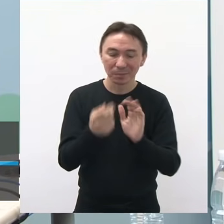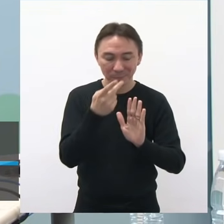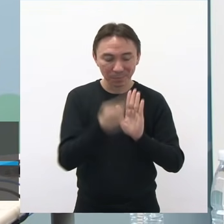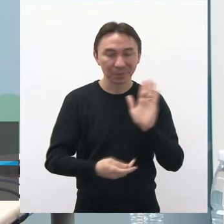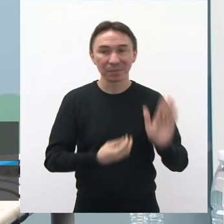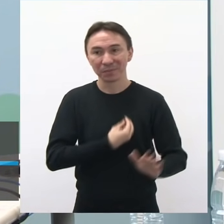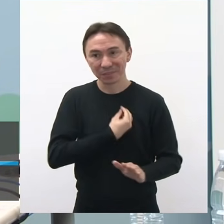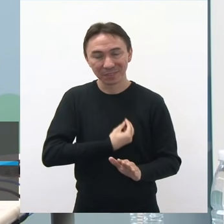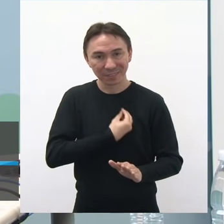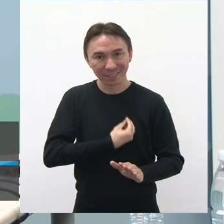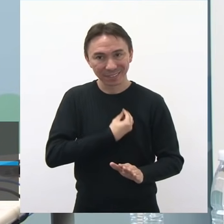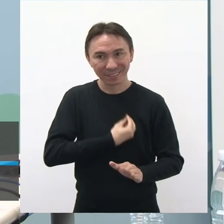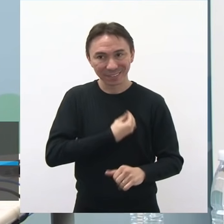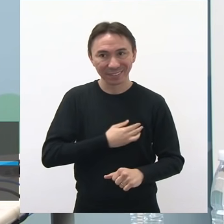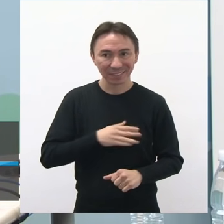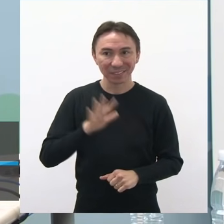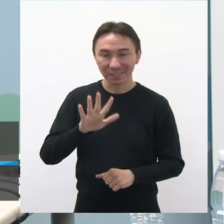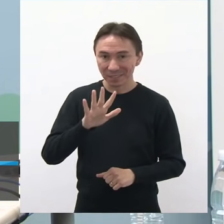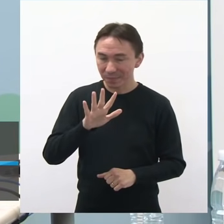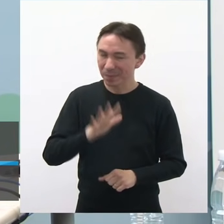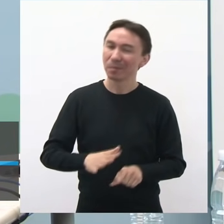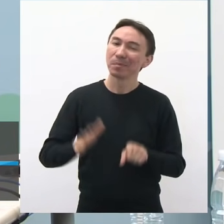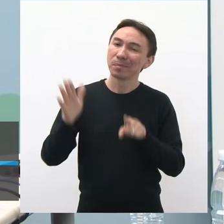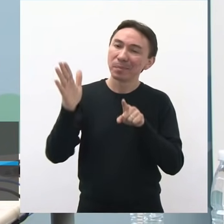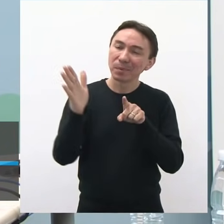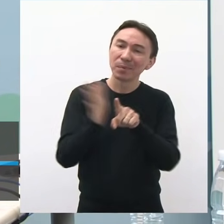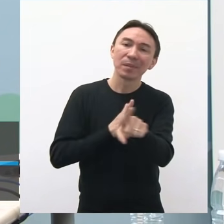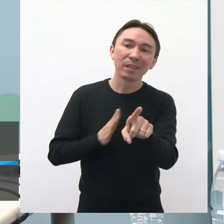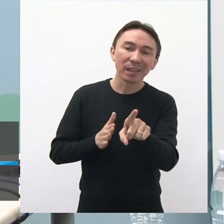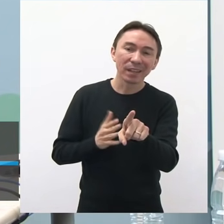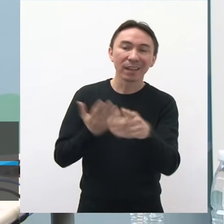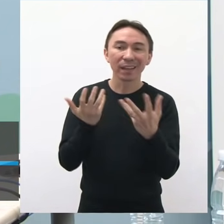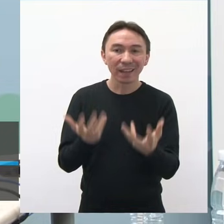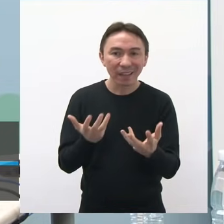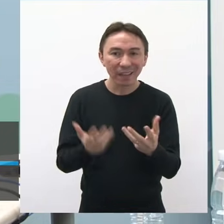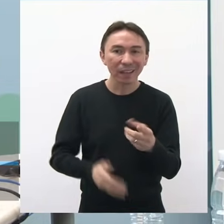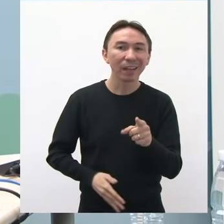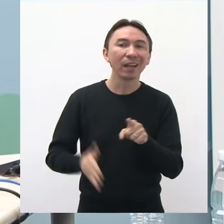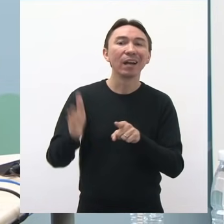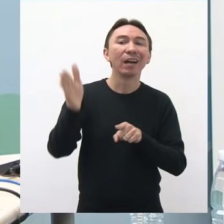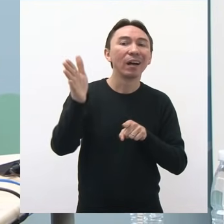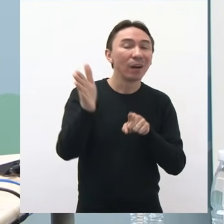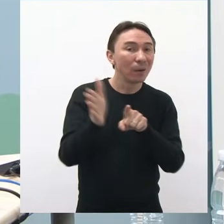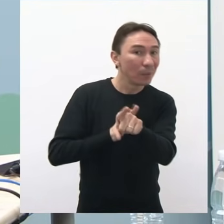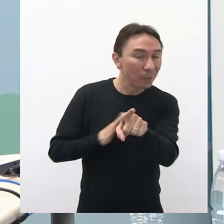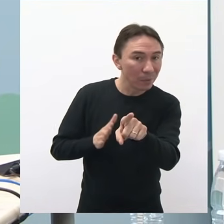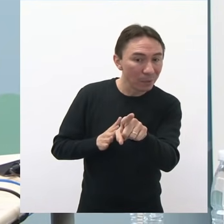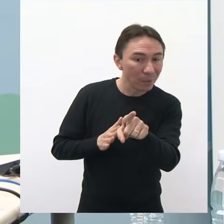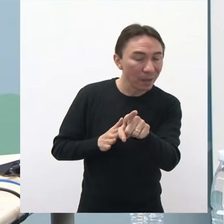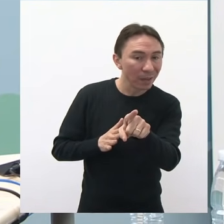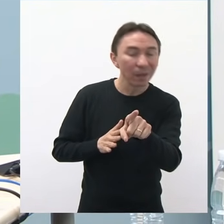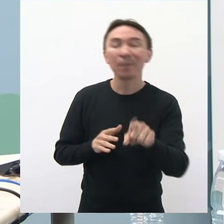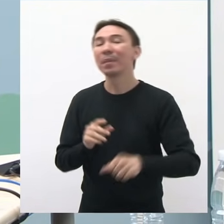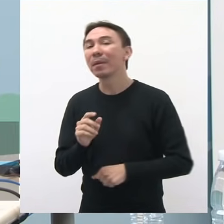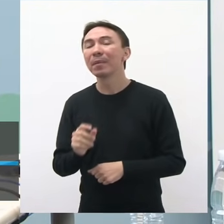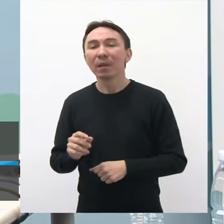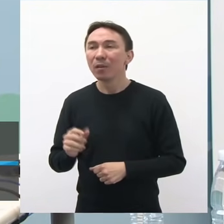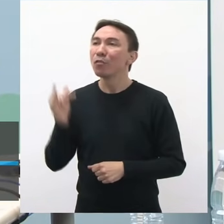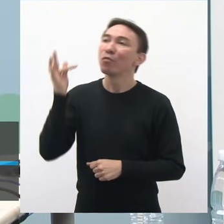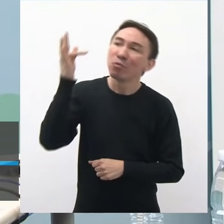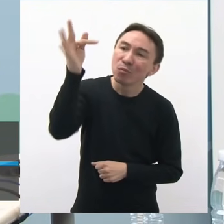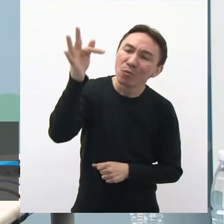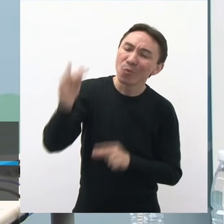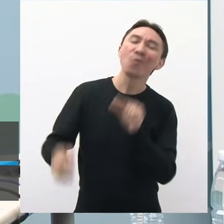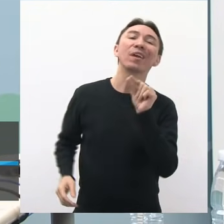que a gente quer fazer para os estudantes. Isso. O que é? Será que vocês sabem o que é e quando é o